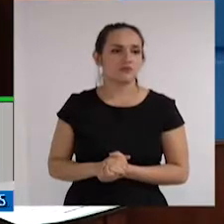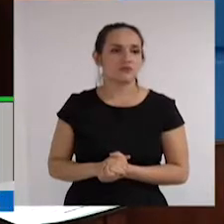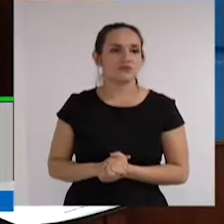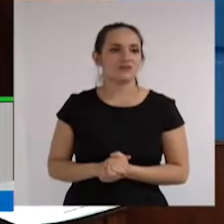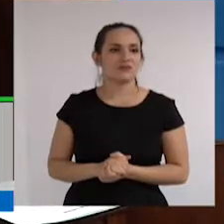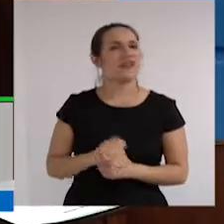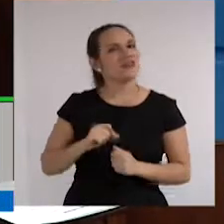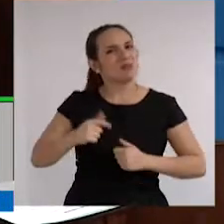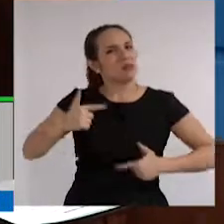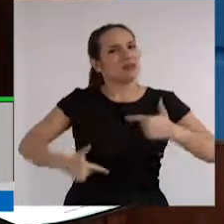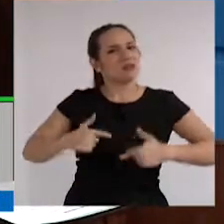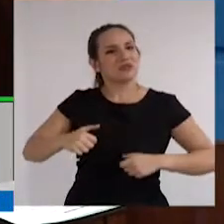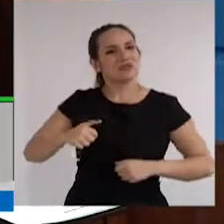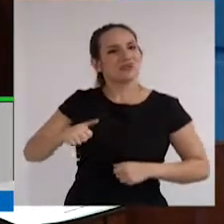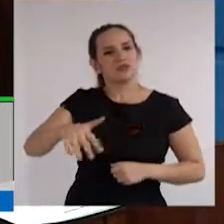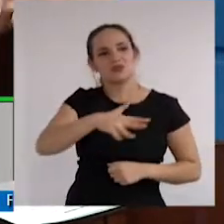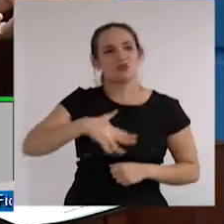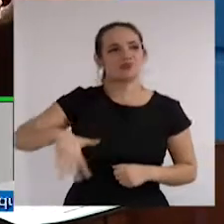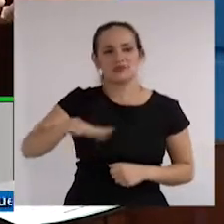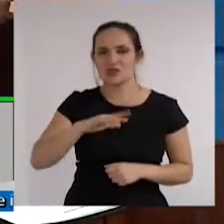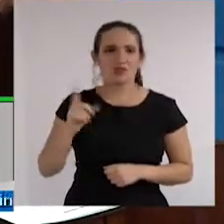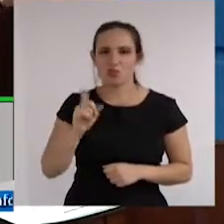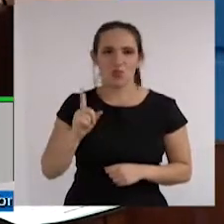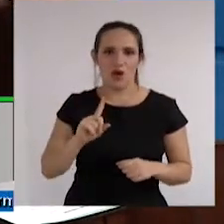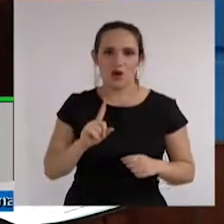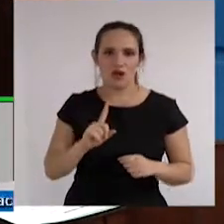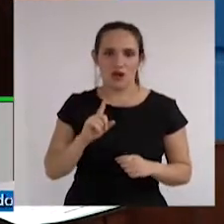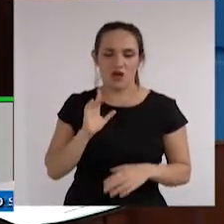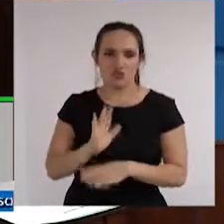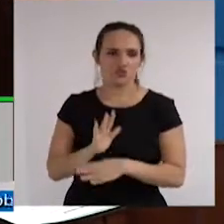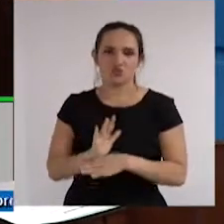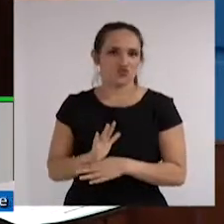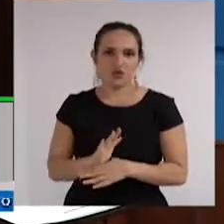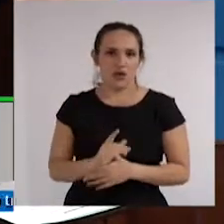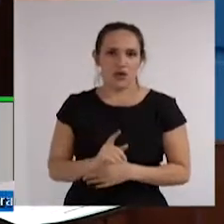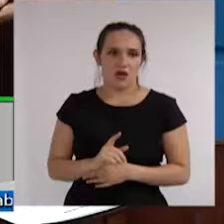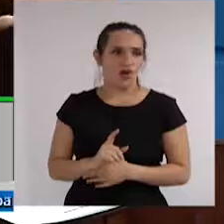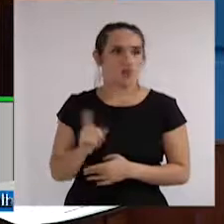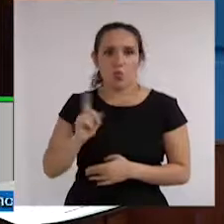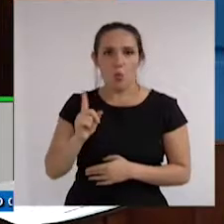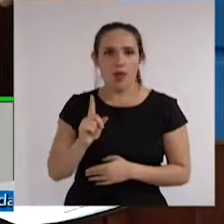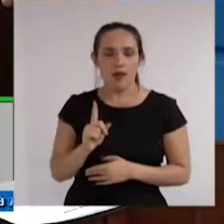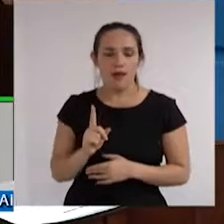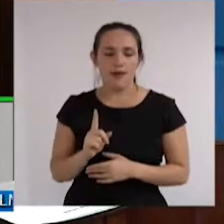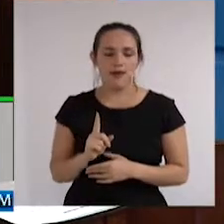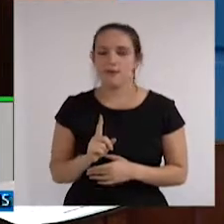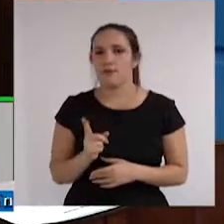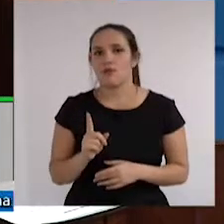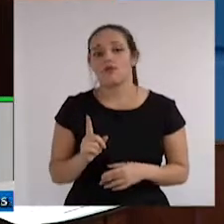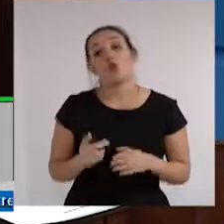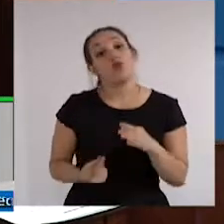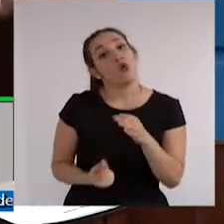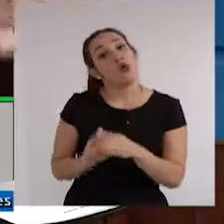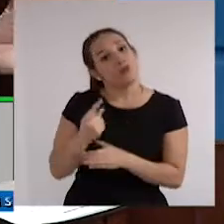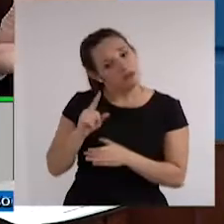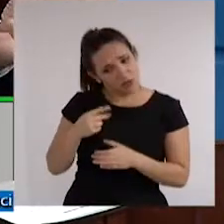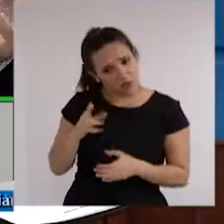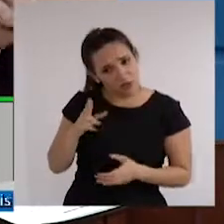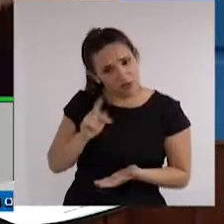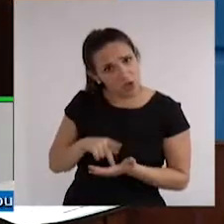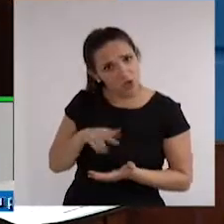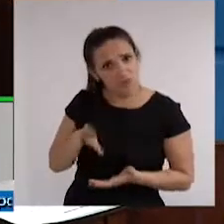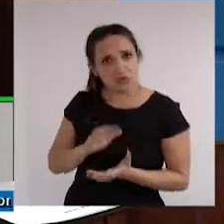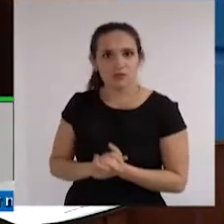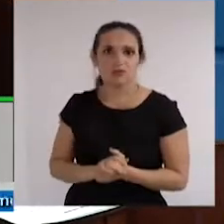não é comunismo, nós estamos no capitalismo, né? Quando o Lula, por exemplo, implantou políticas sociais no